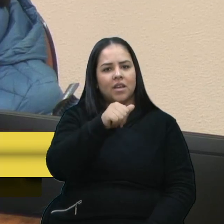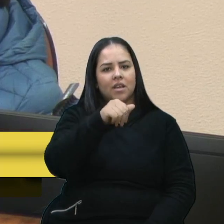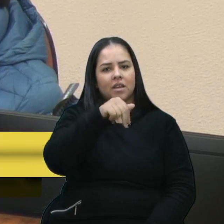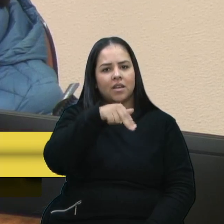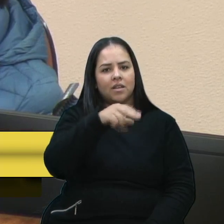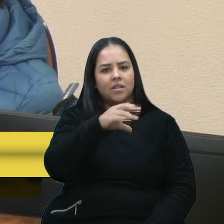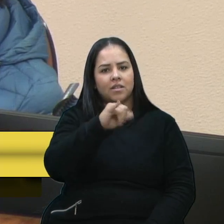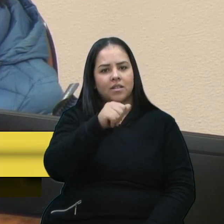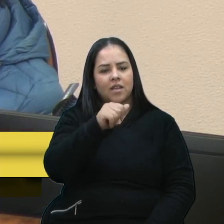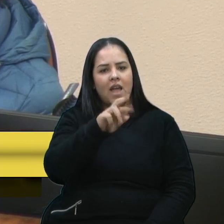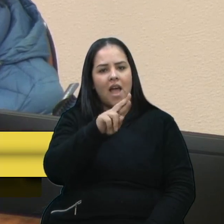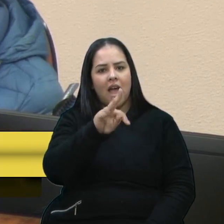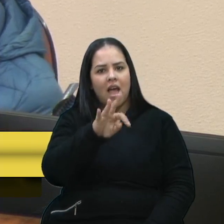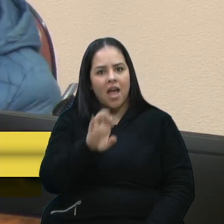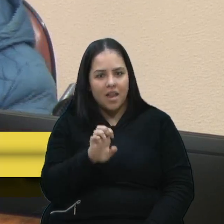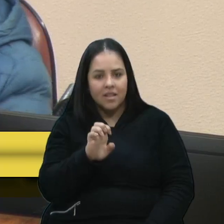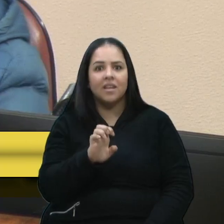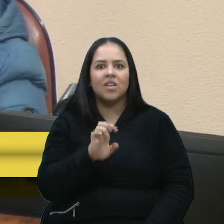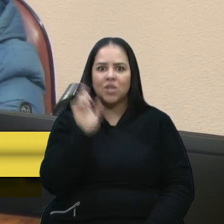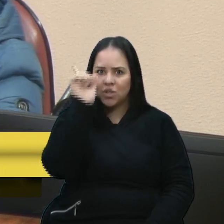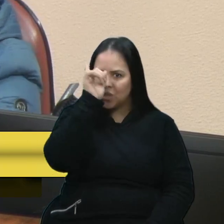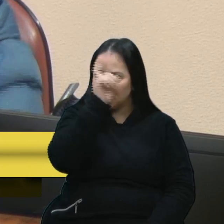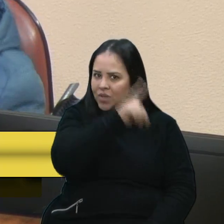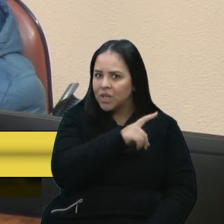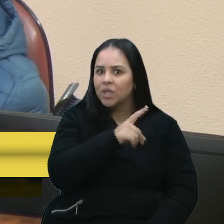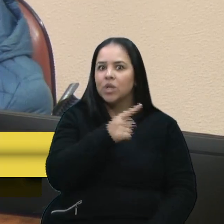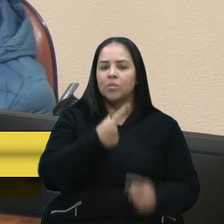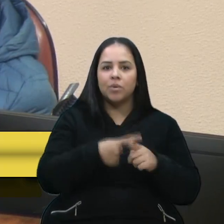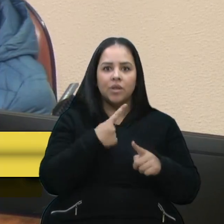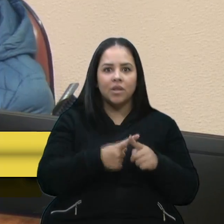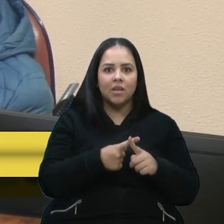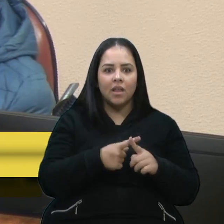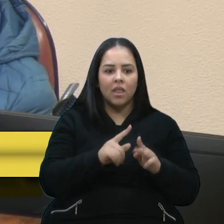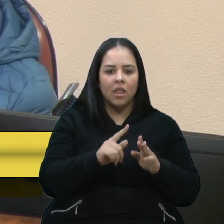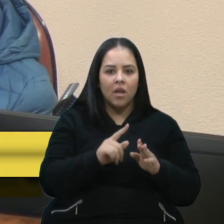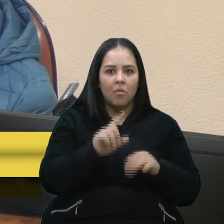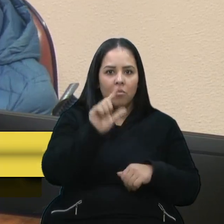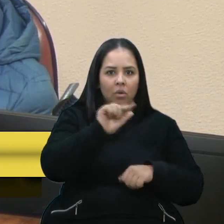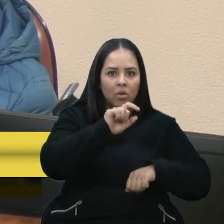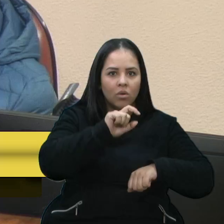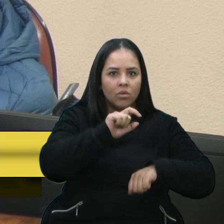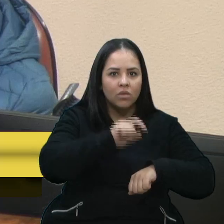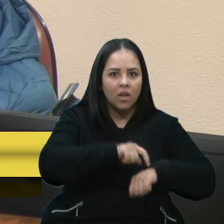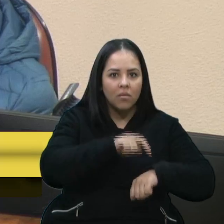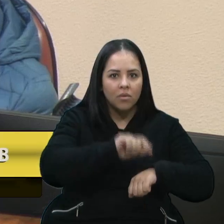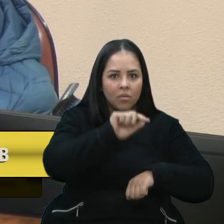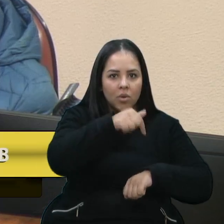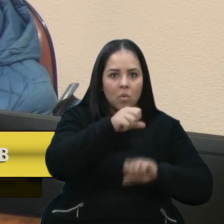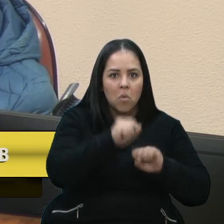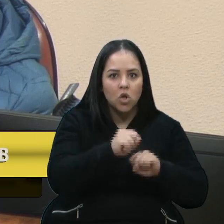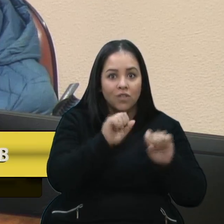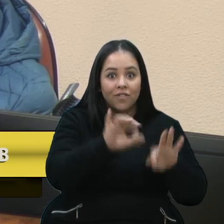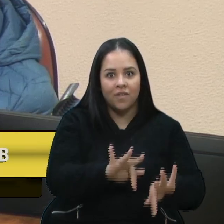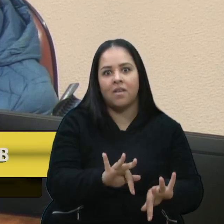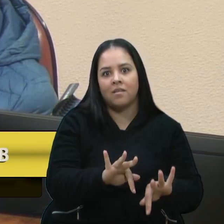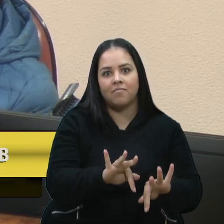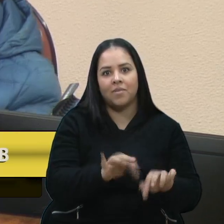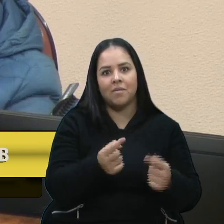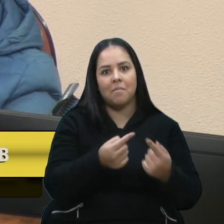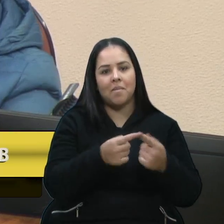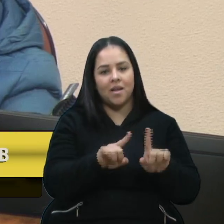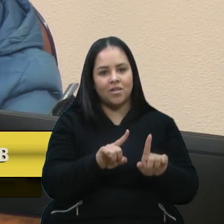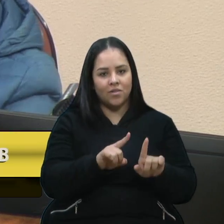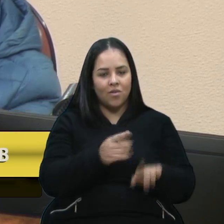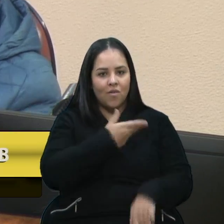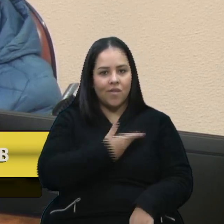ao Financiarte, onde ele praticamente foi extinto em Caxias do Sul, né? E aí valorizar o governo Cassina, que começou